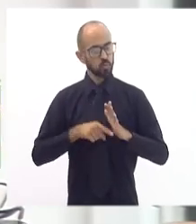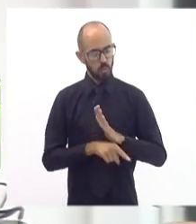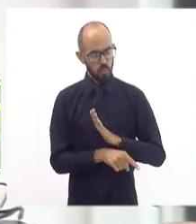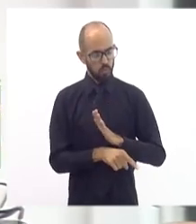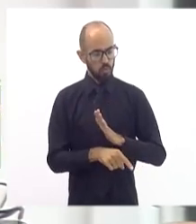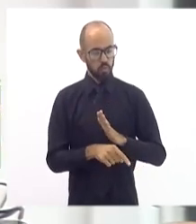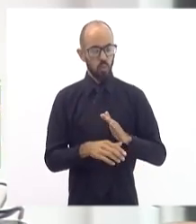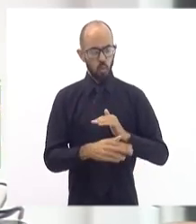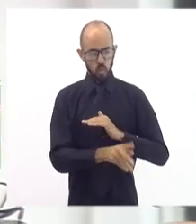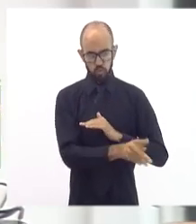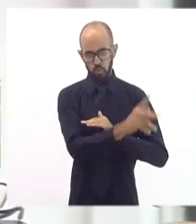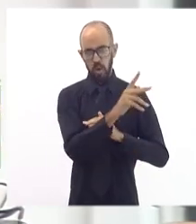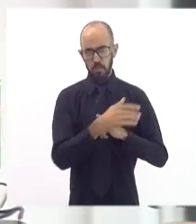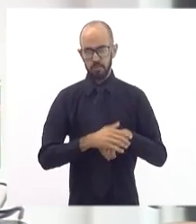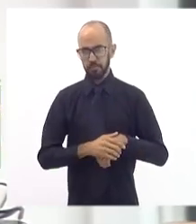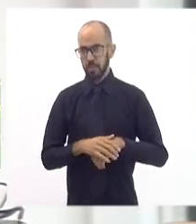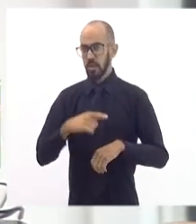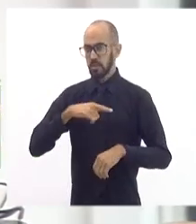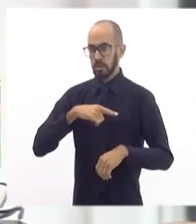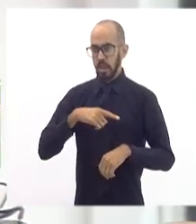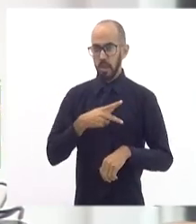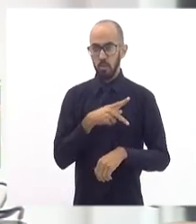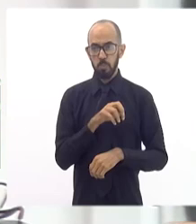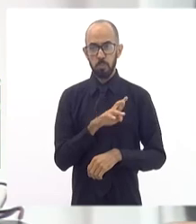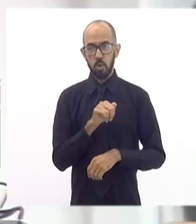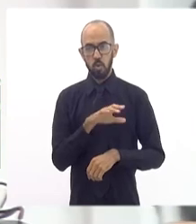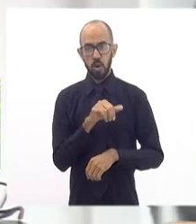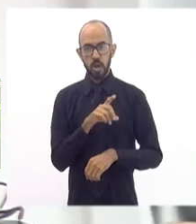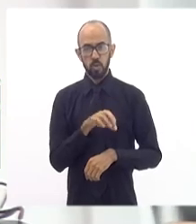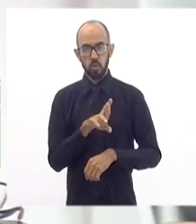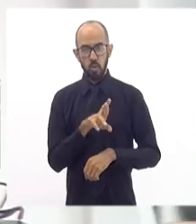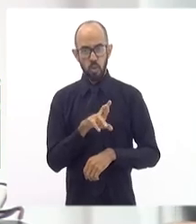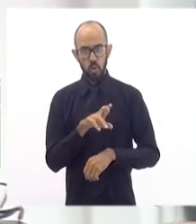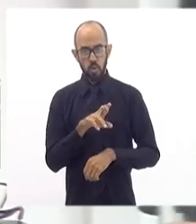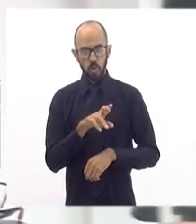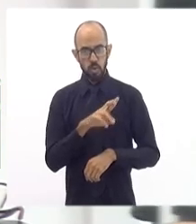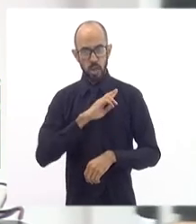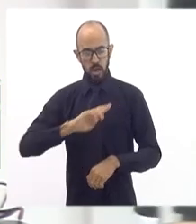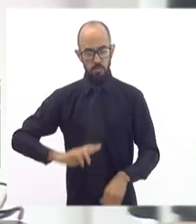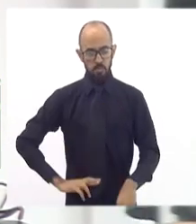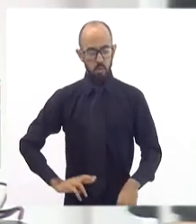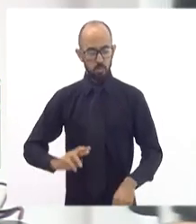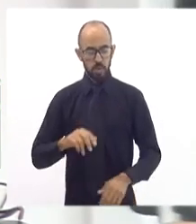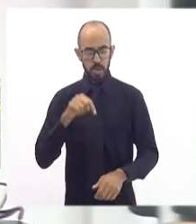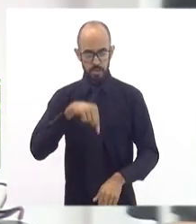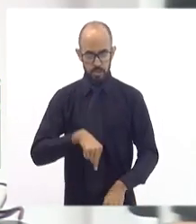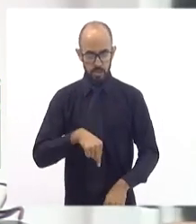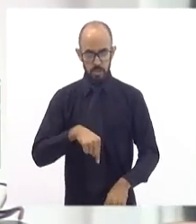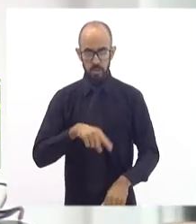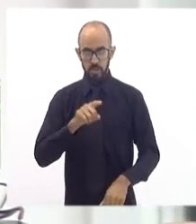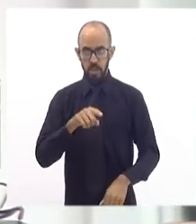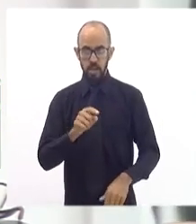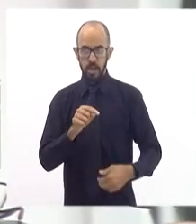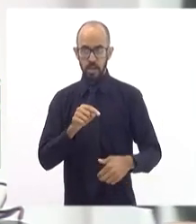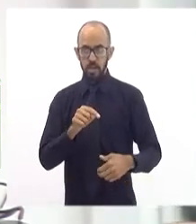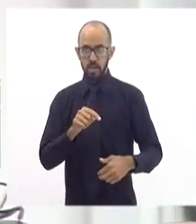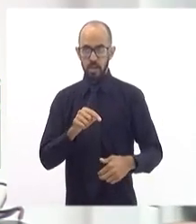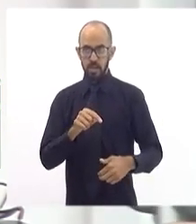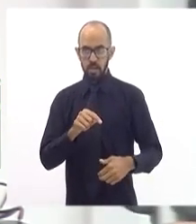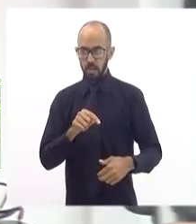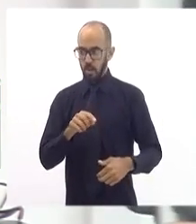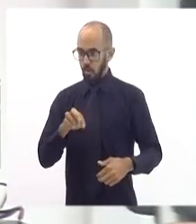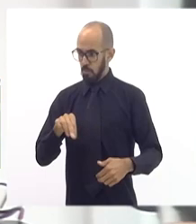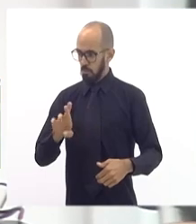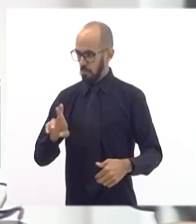ter aqui ao lado do procurador-geral da República é o mar territorial brasileiro é área é de responsabilidade da União no caminho